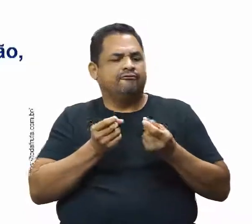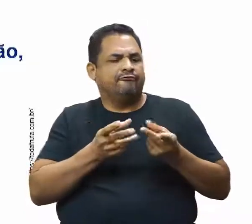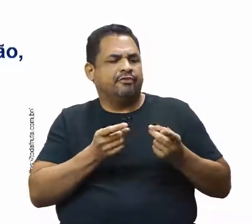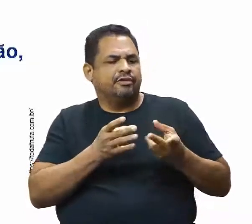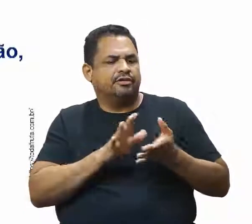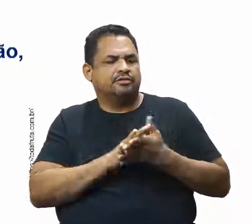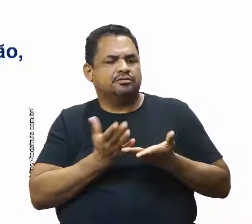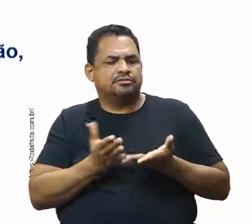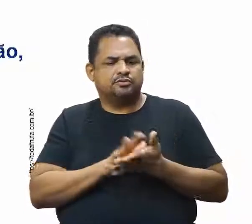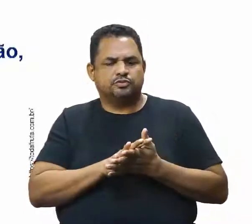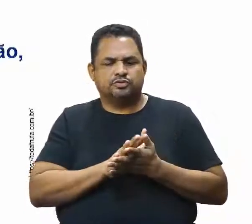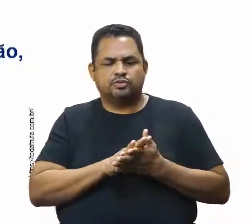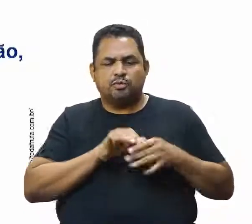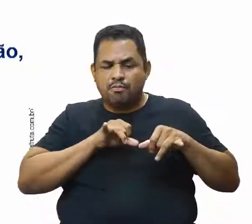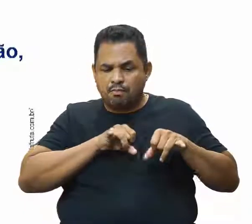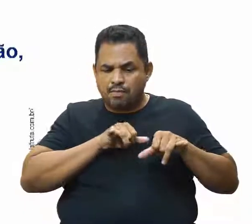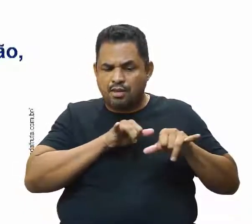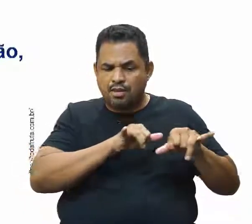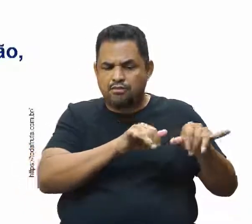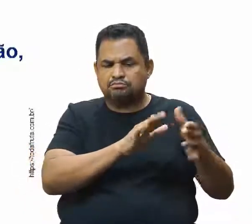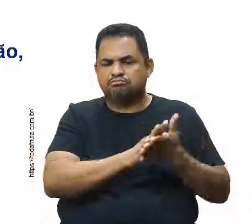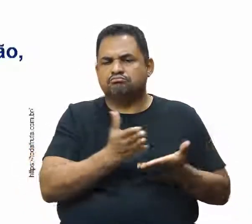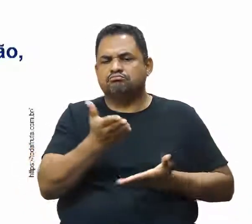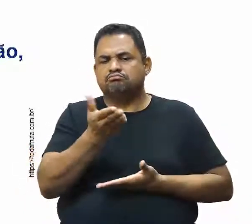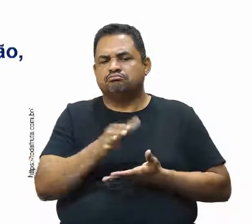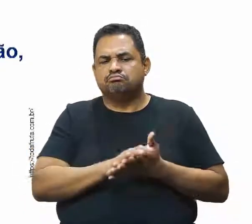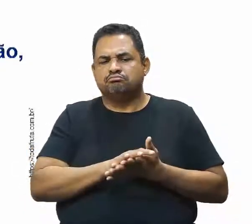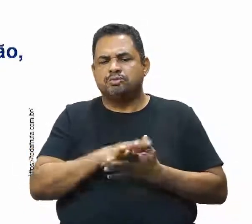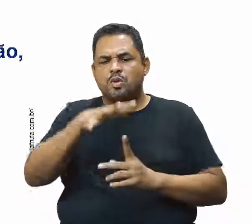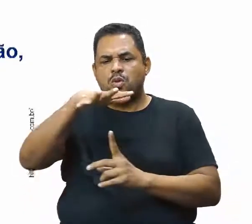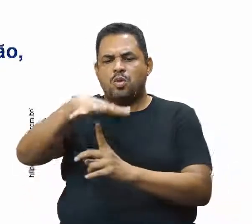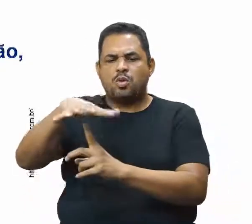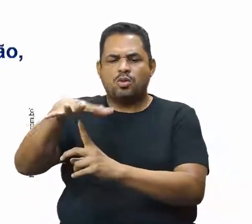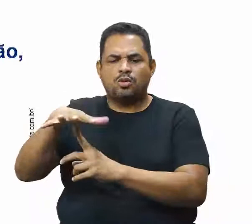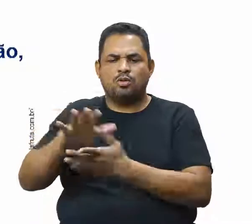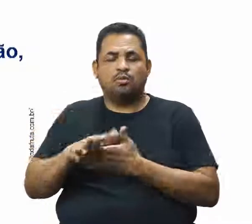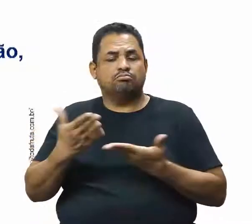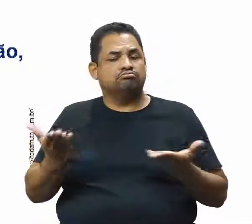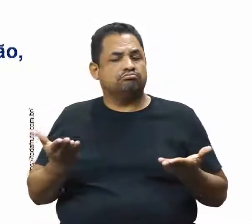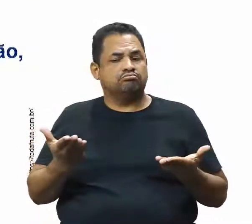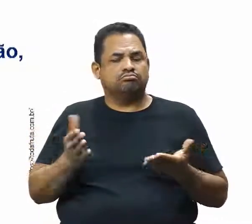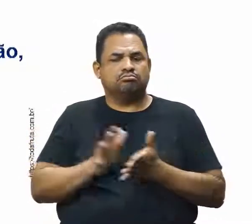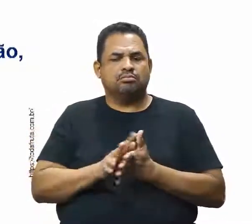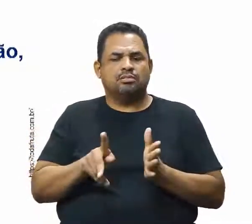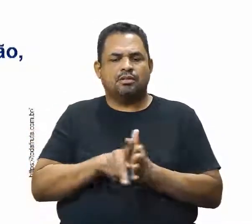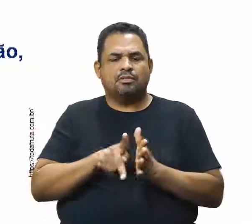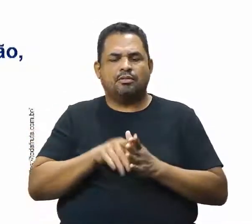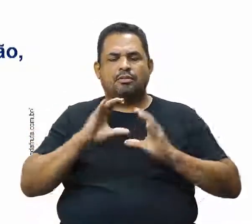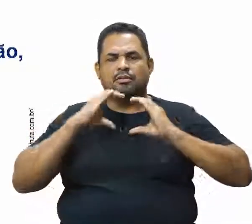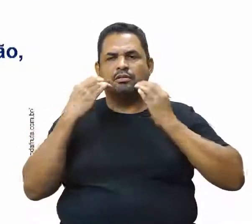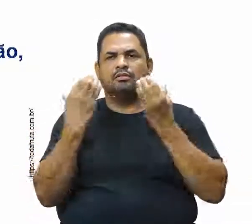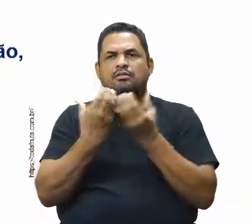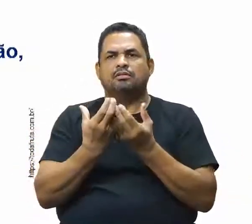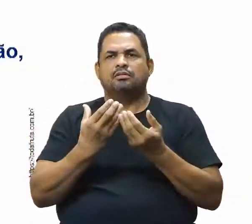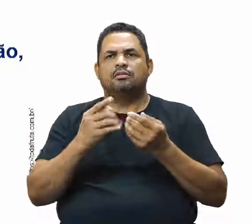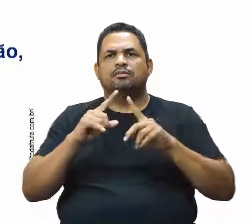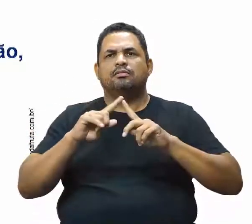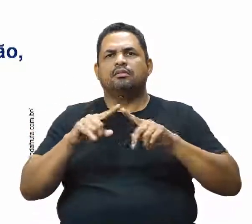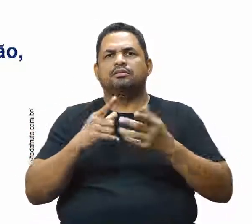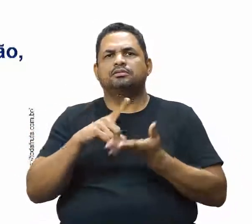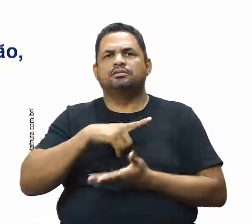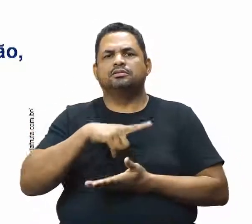do centro da cidade, ou se vão fazer em feiras na cidade ou da própria comunidade. Mas também tem